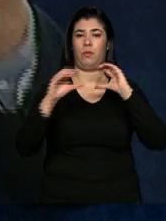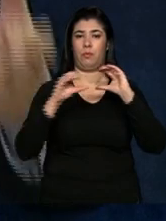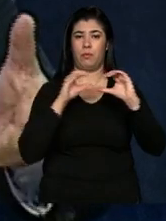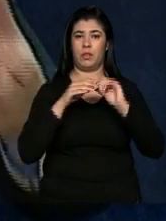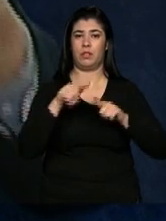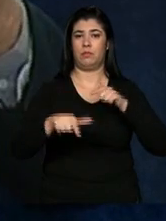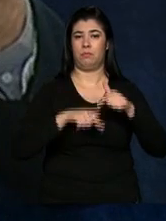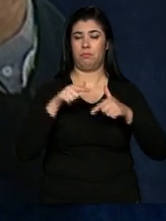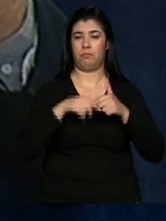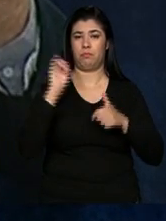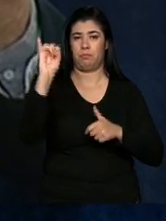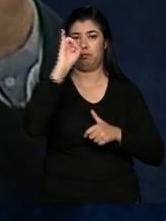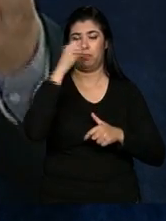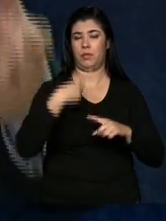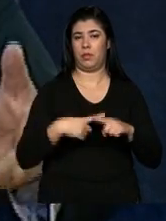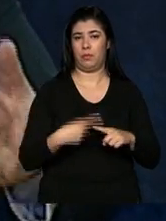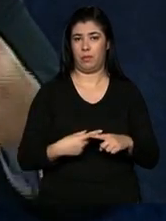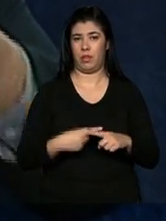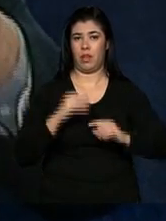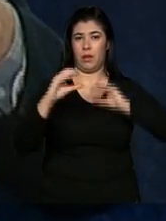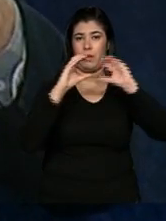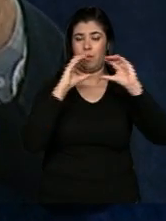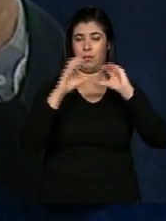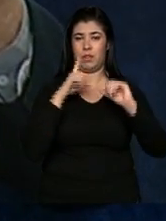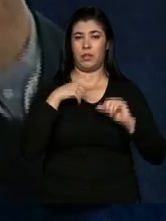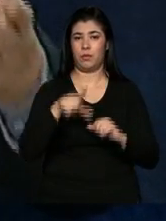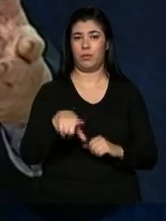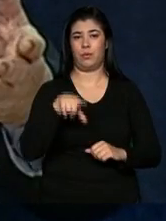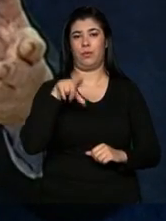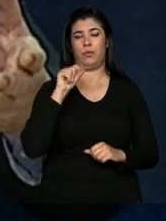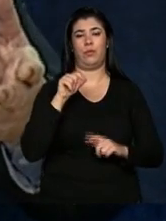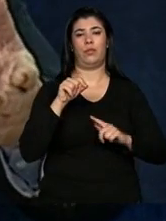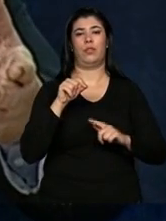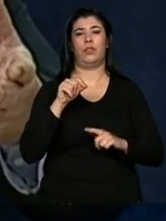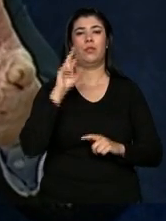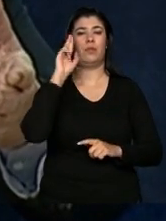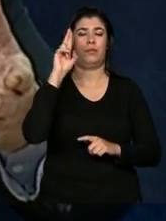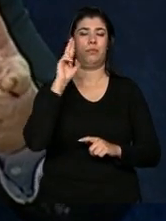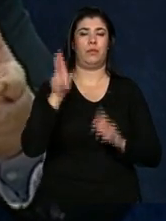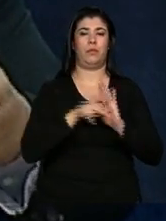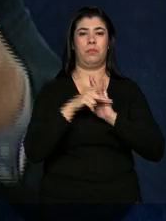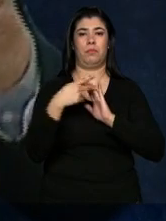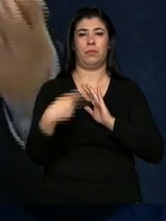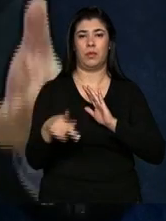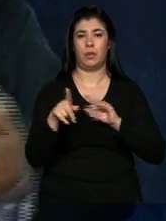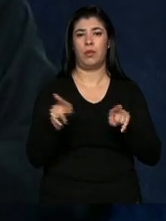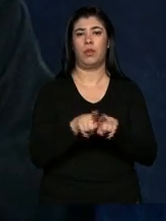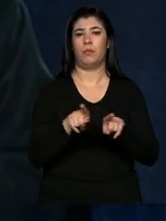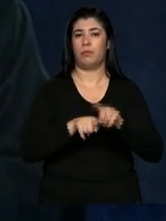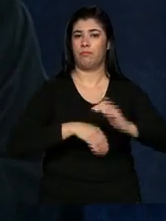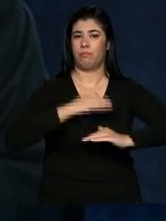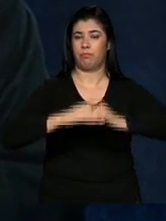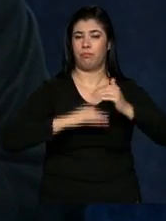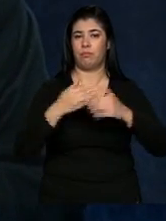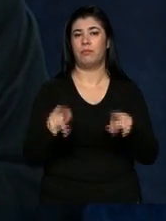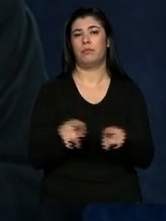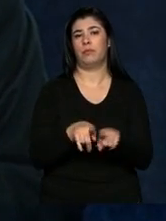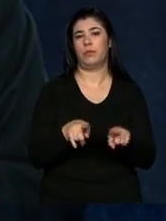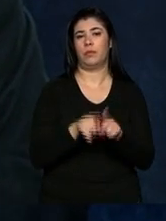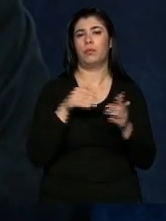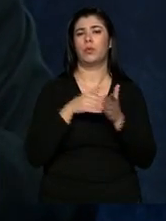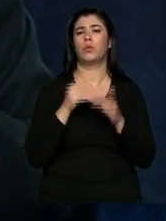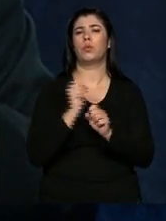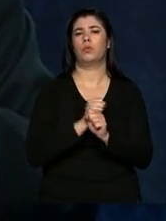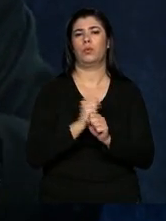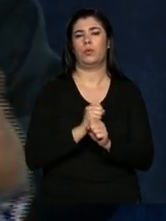que a comunicação eh adotou e e e e e e passou a desempenhar no último período